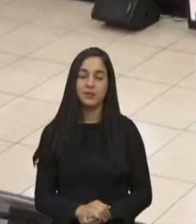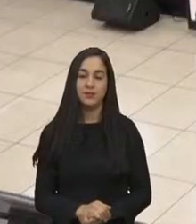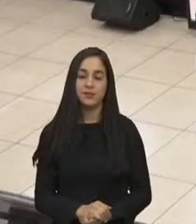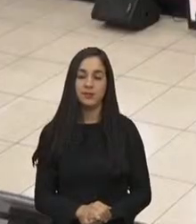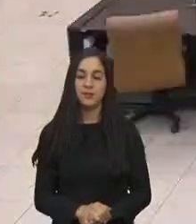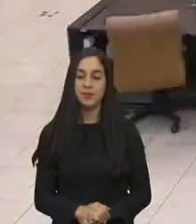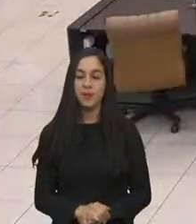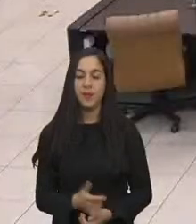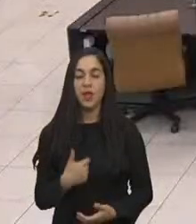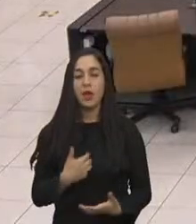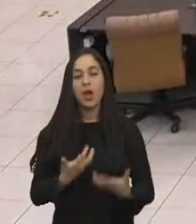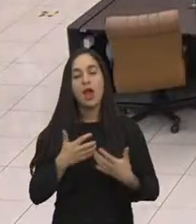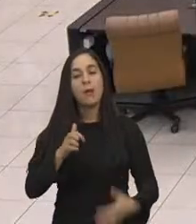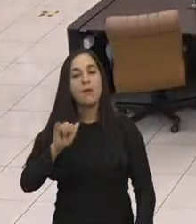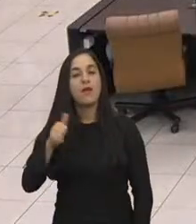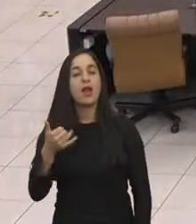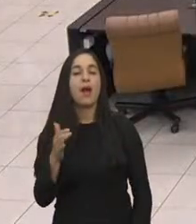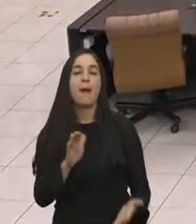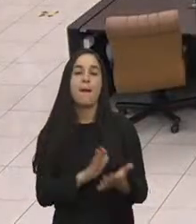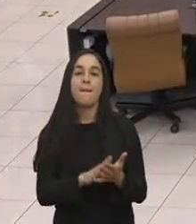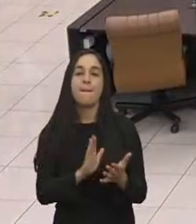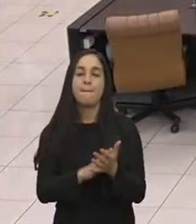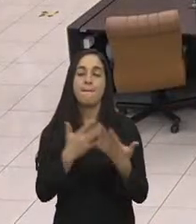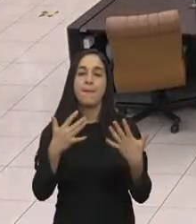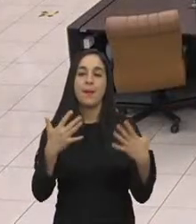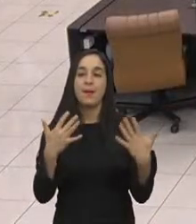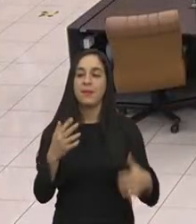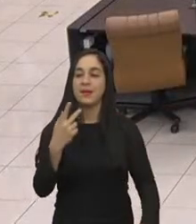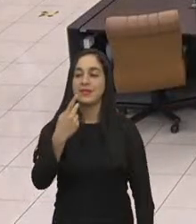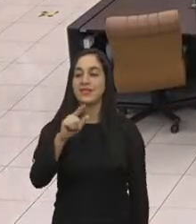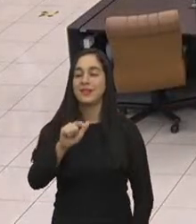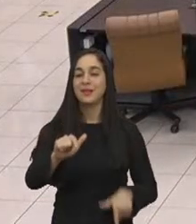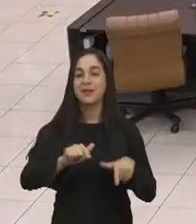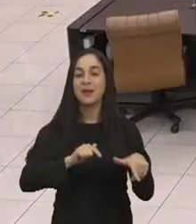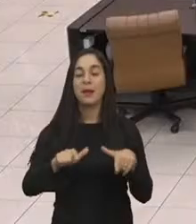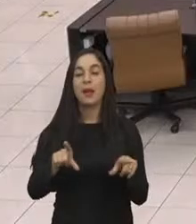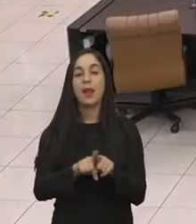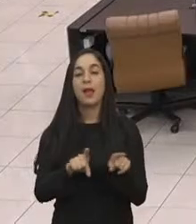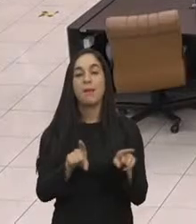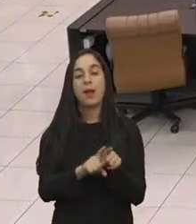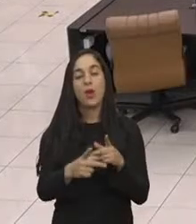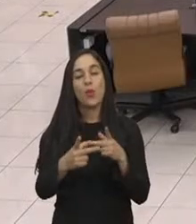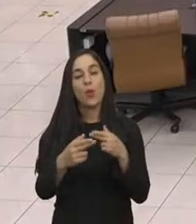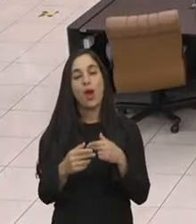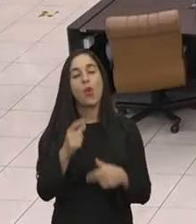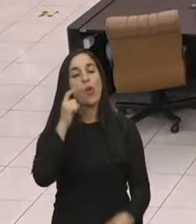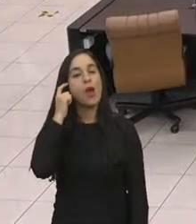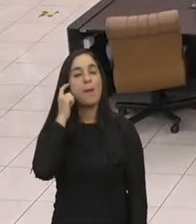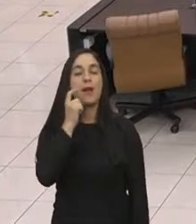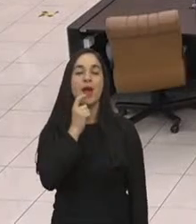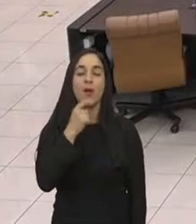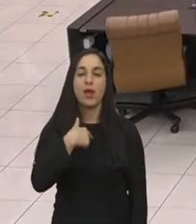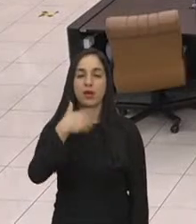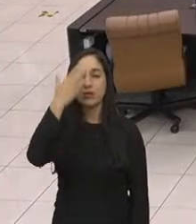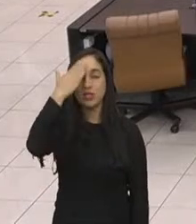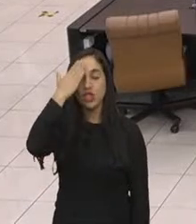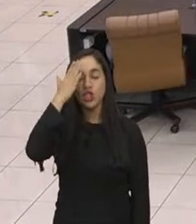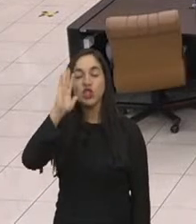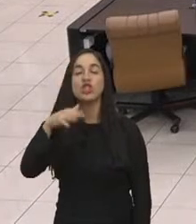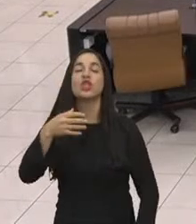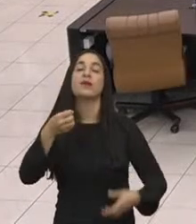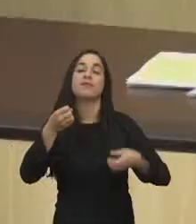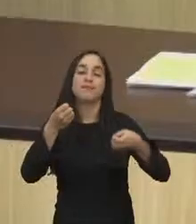Quero aproveitar, parabenizá-los também pelo trabalho aí, e seguindo também a linha do Gabriel, sei que já explicou o